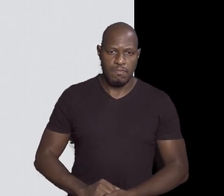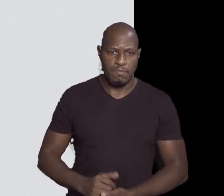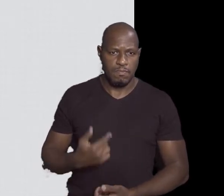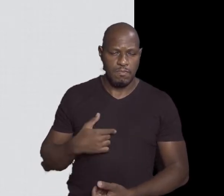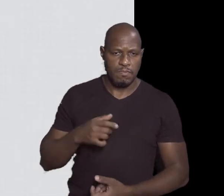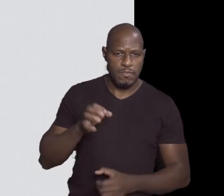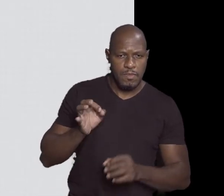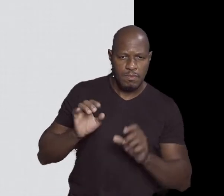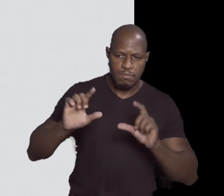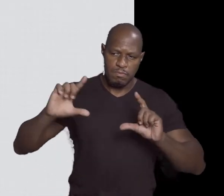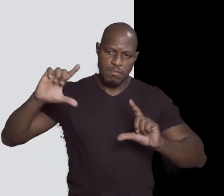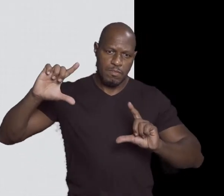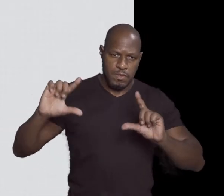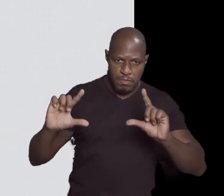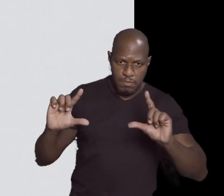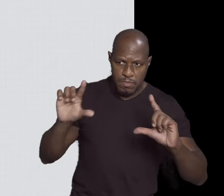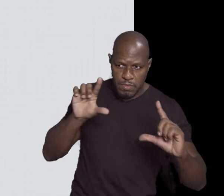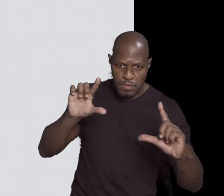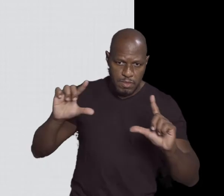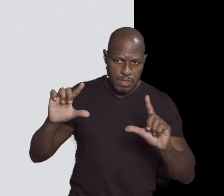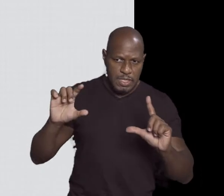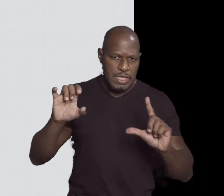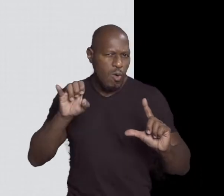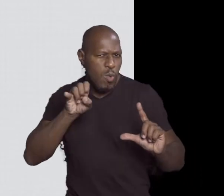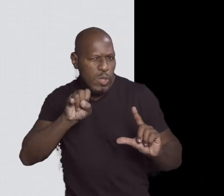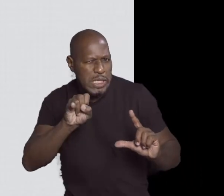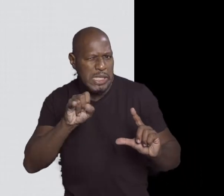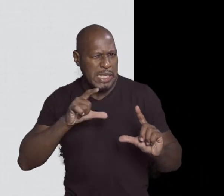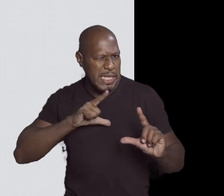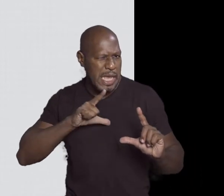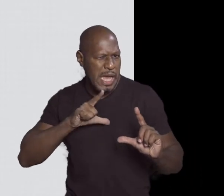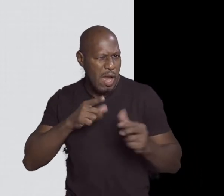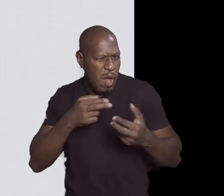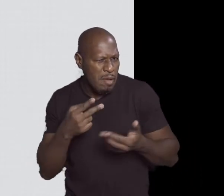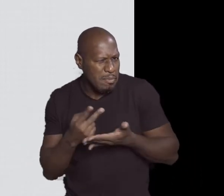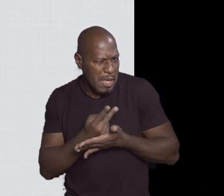você acertou as proporções, se tem alguma coisa muito errada.